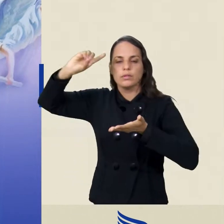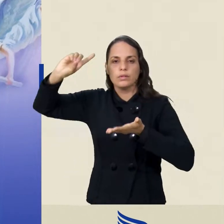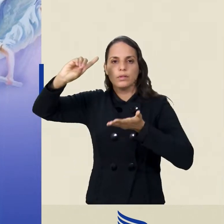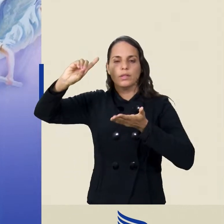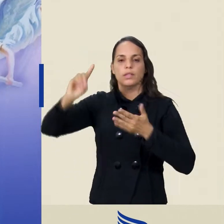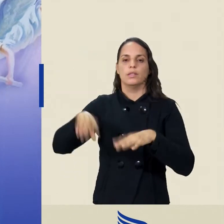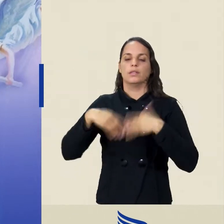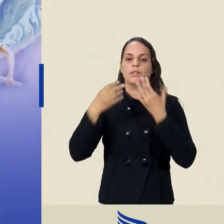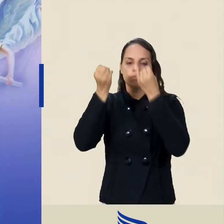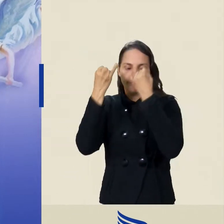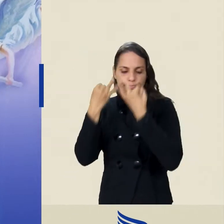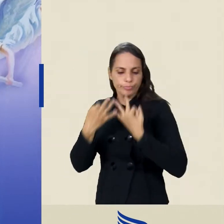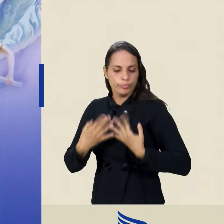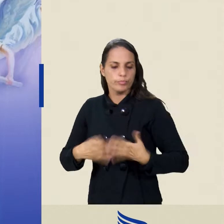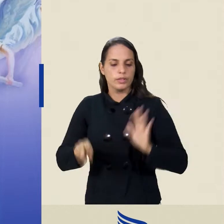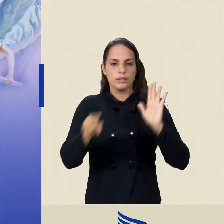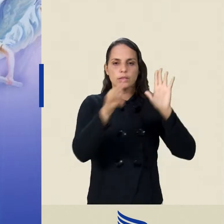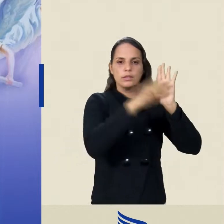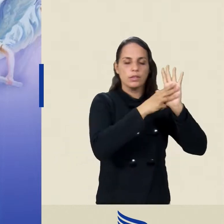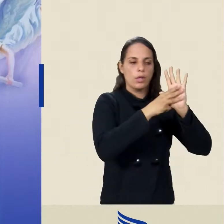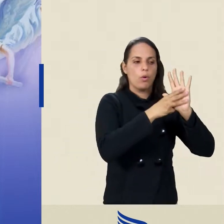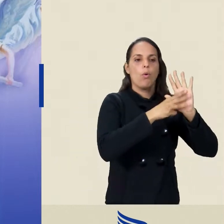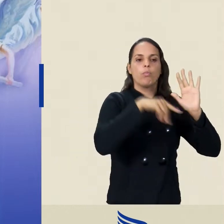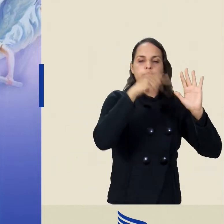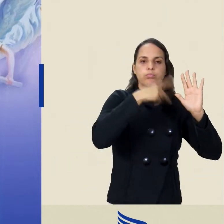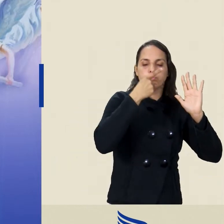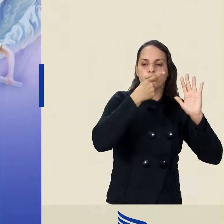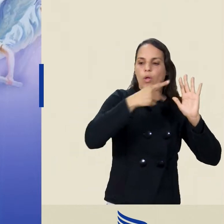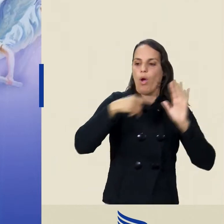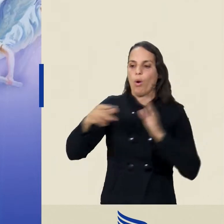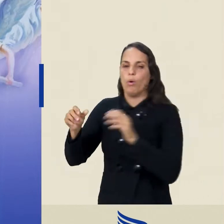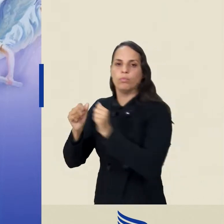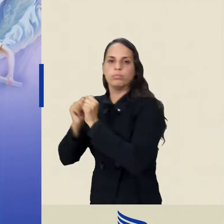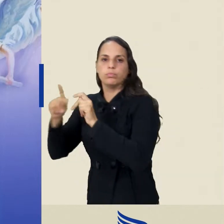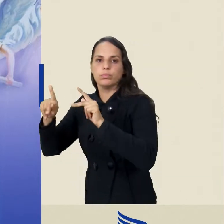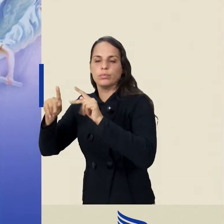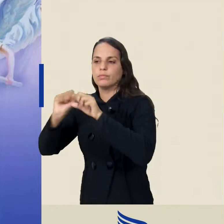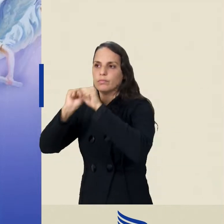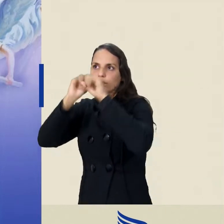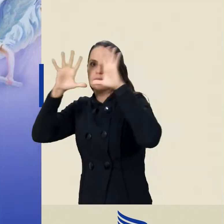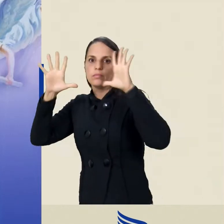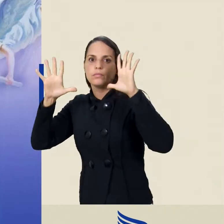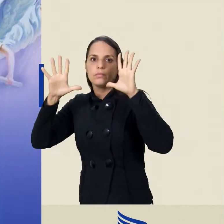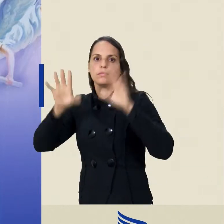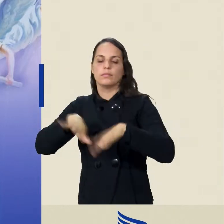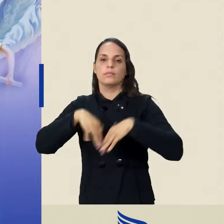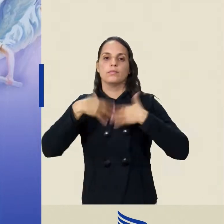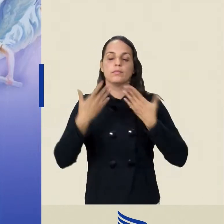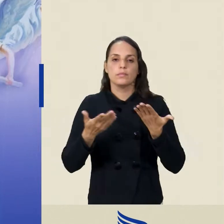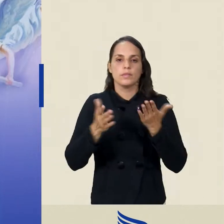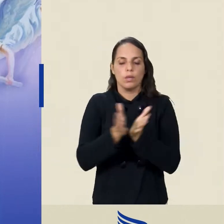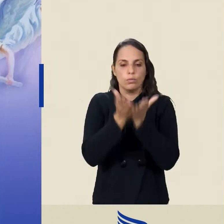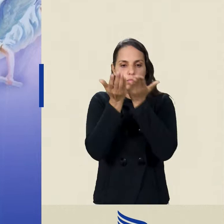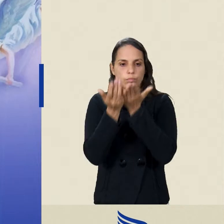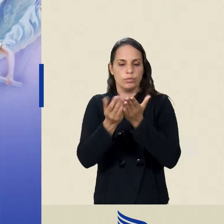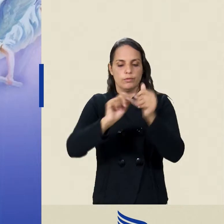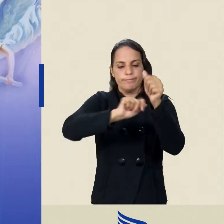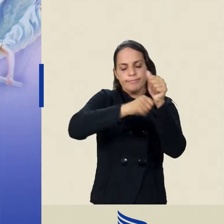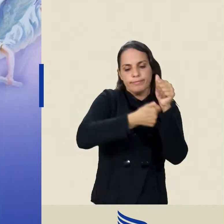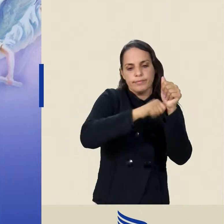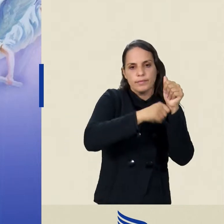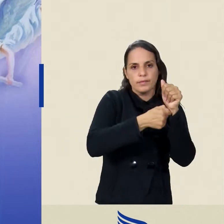Daniel. Um é uma profecia, o outro uma revelação. O livro que foi selado não é